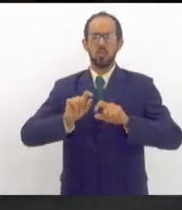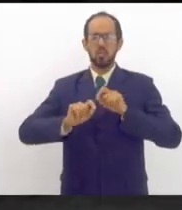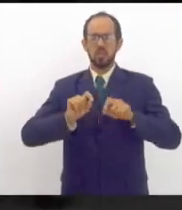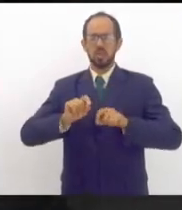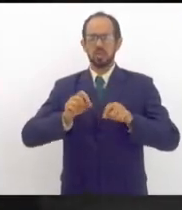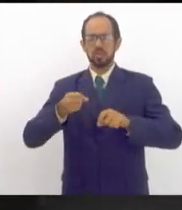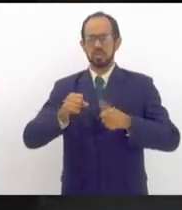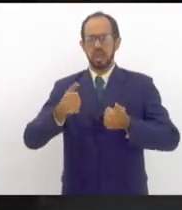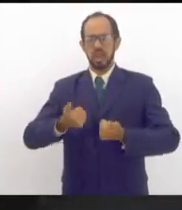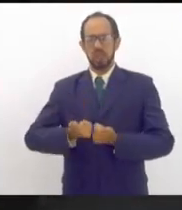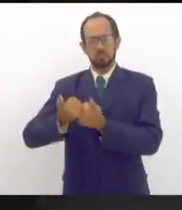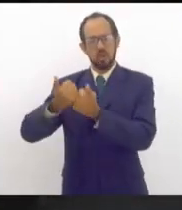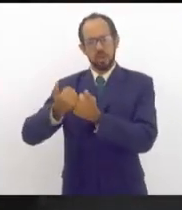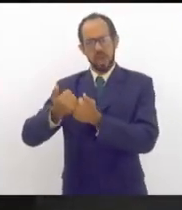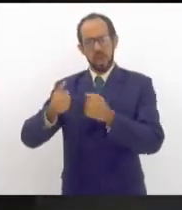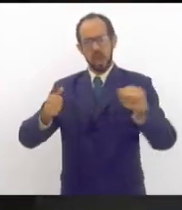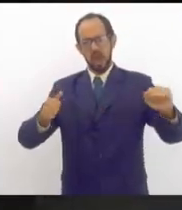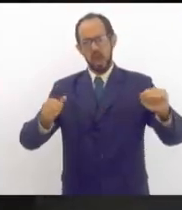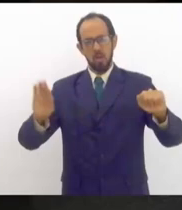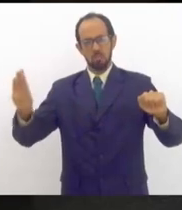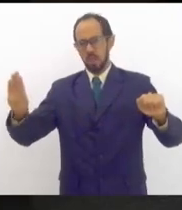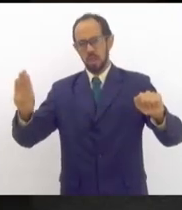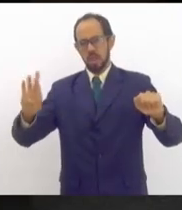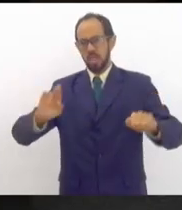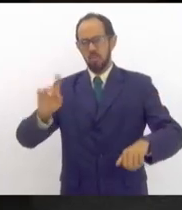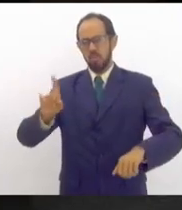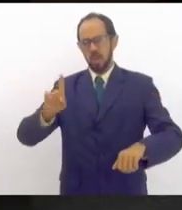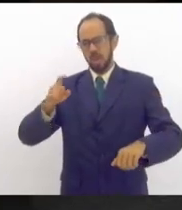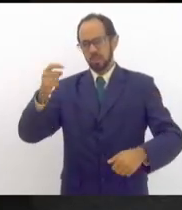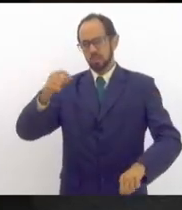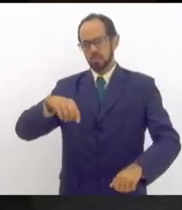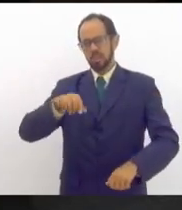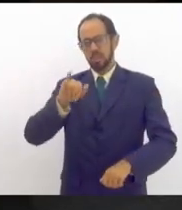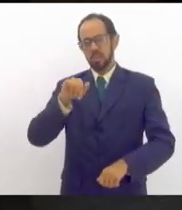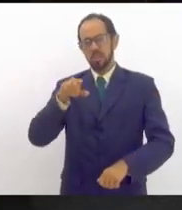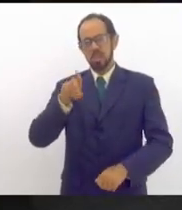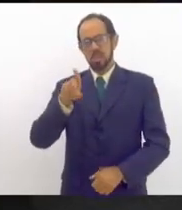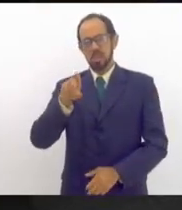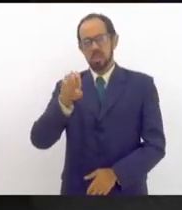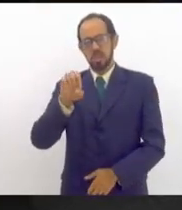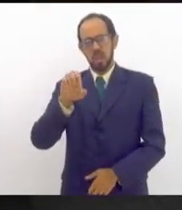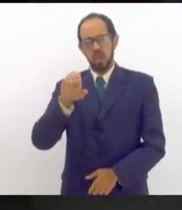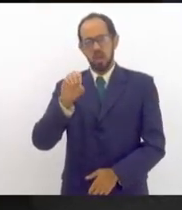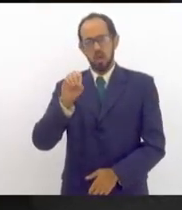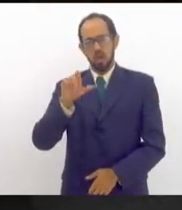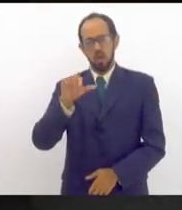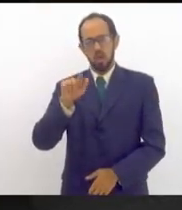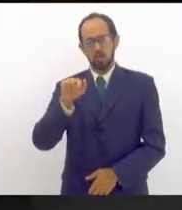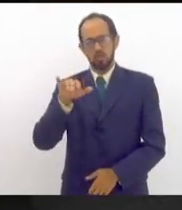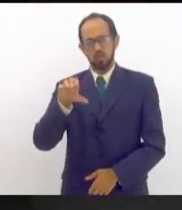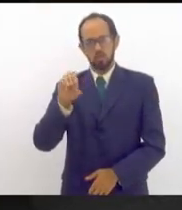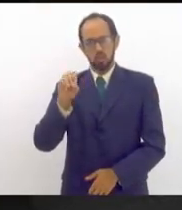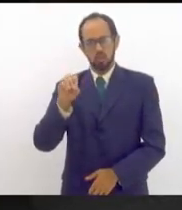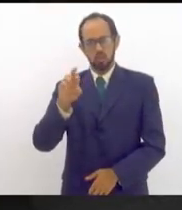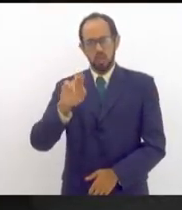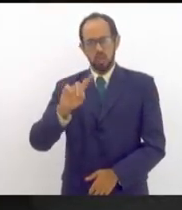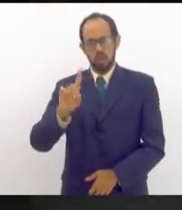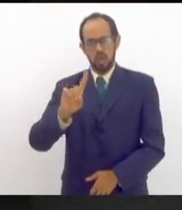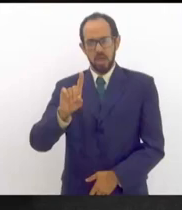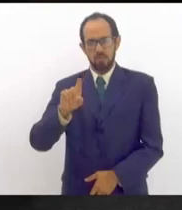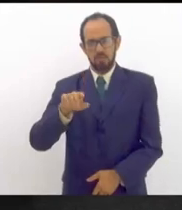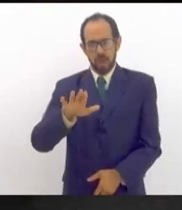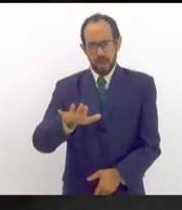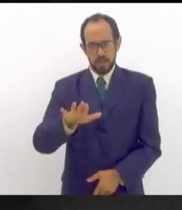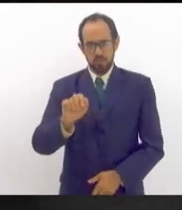apoia a OAB não é uma um voto ideológico não é muito pelo contrário é um voto que eu quero dar essa medalha é uma